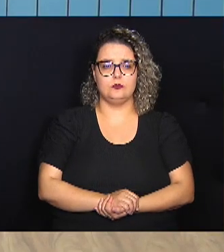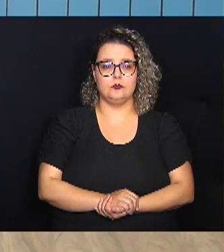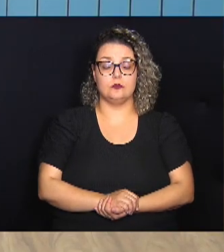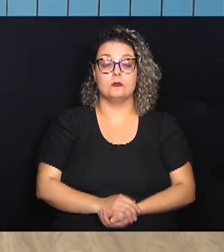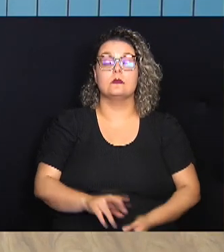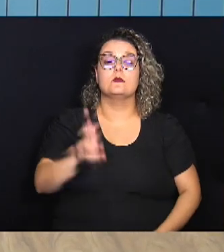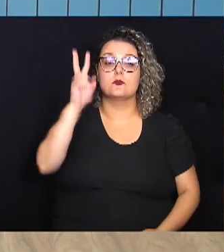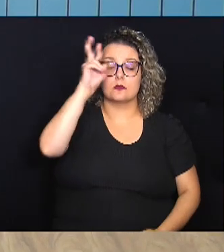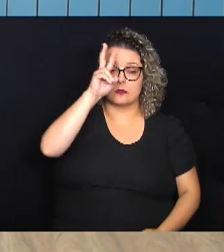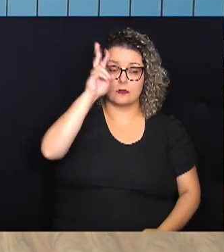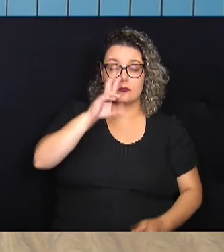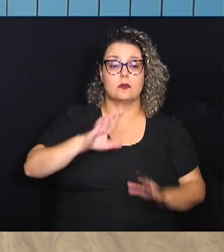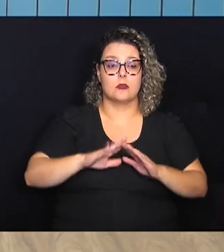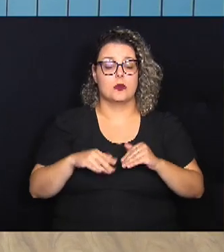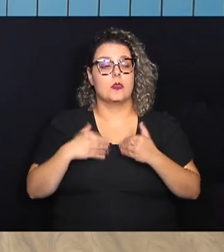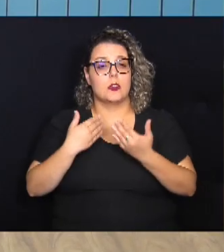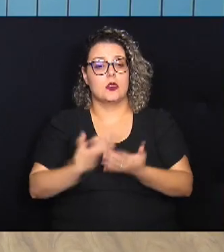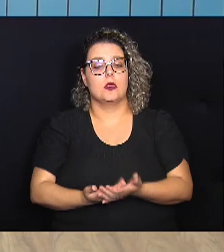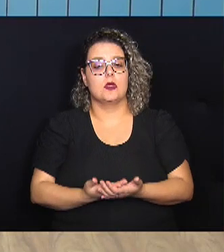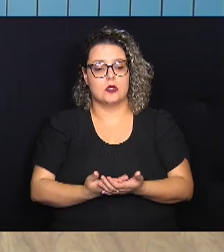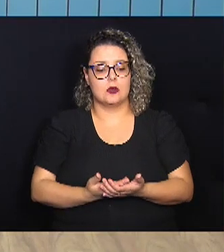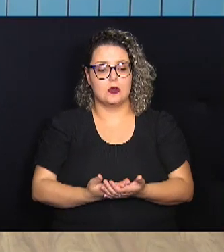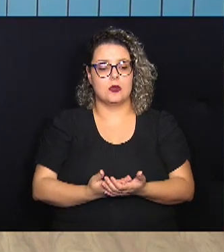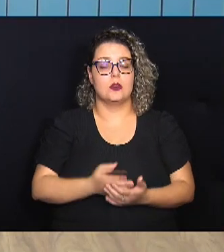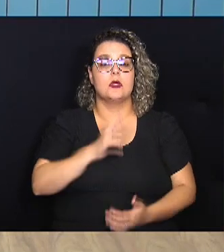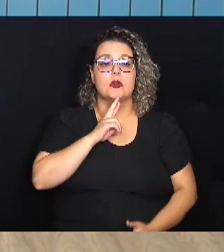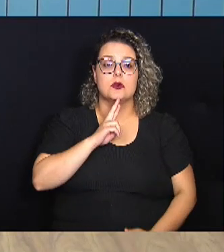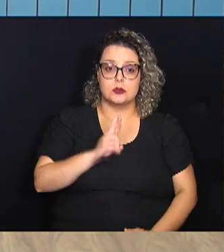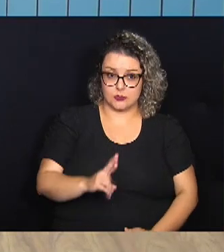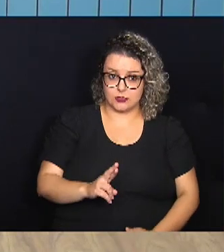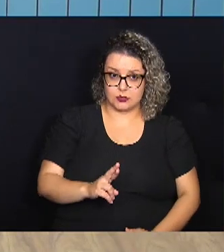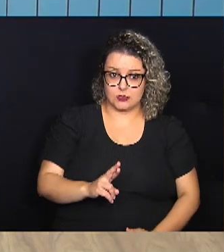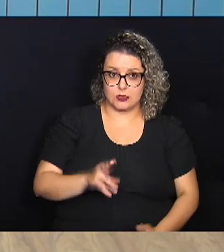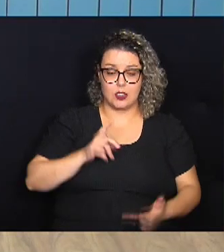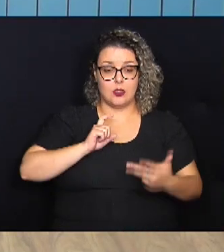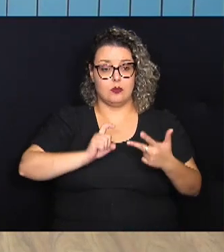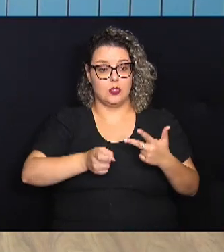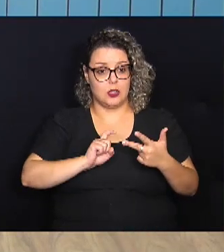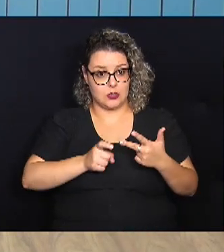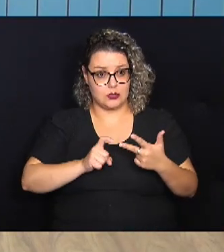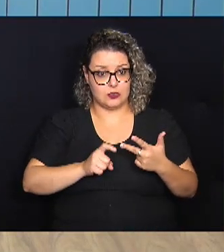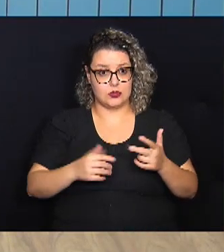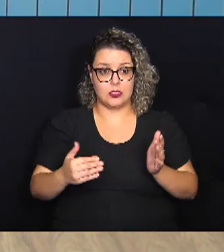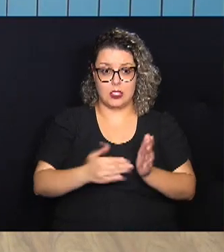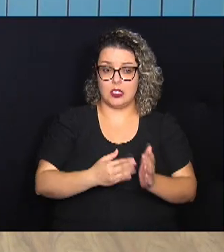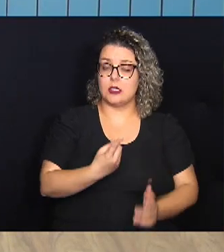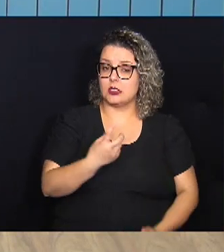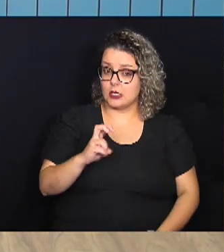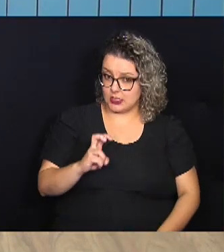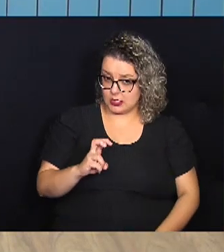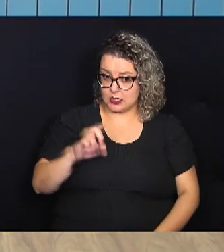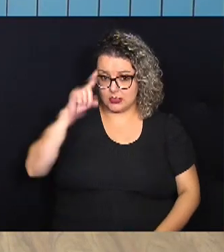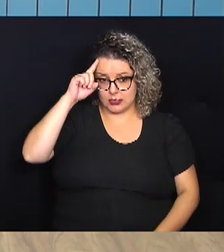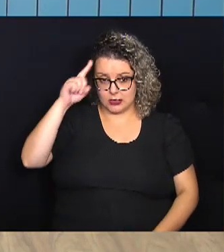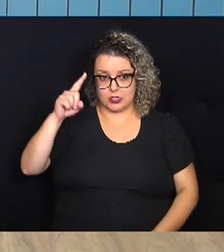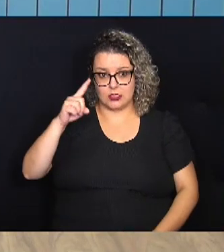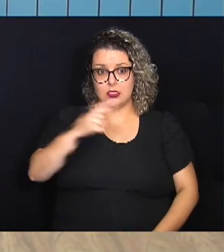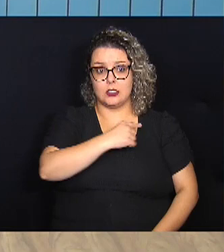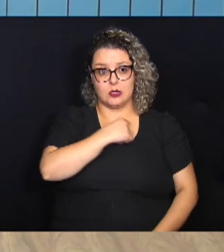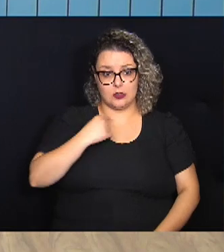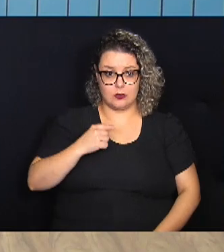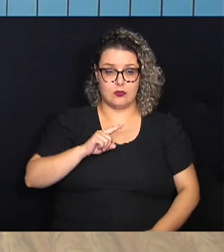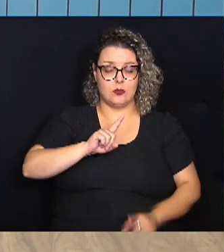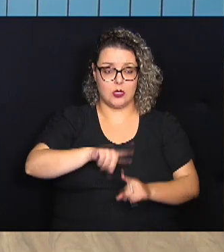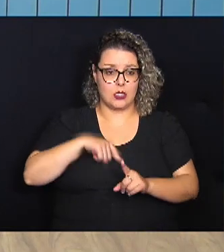Lembrando que os requerimentos devem ser respondidos pelo Executivo em até 15 dias, prazo que pode